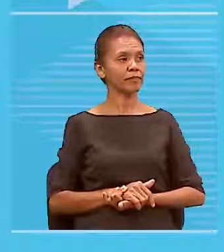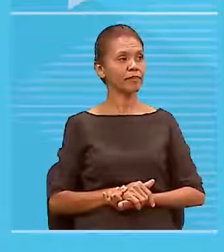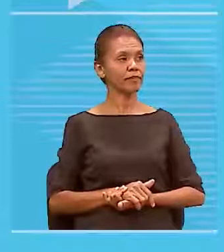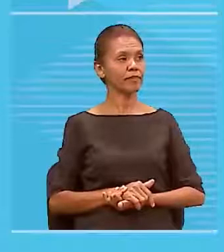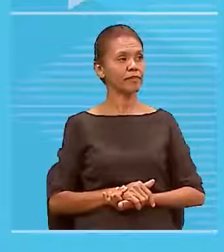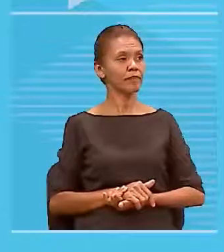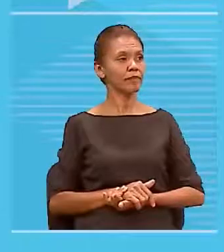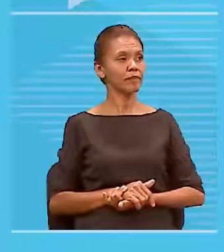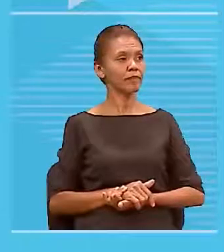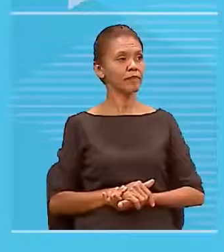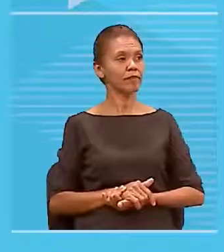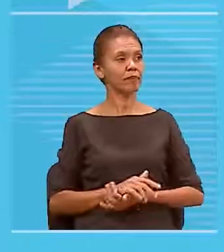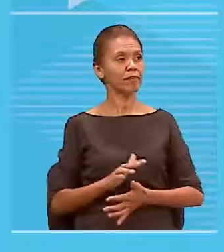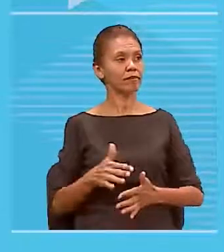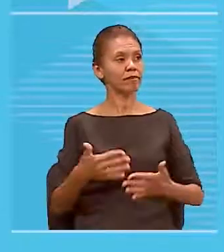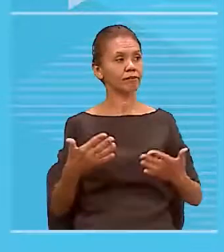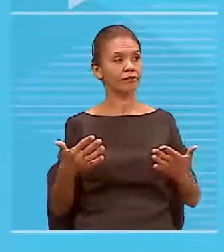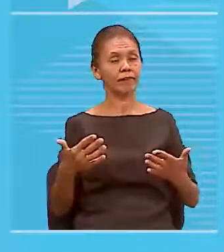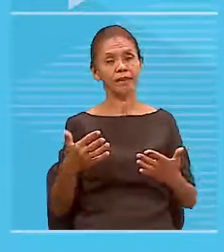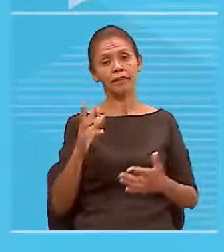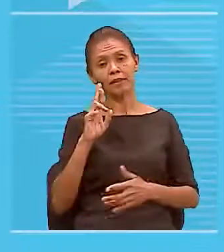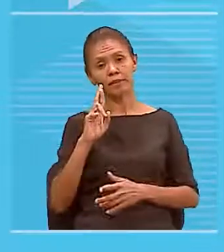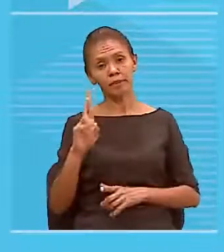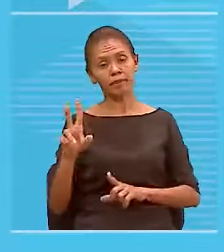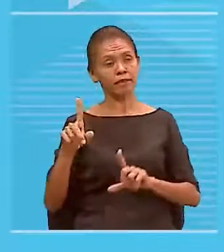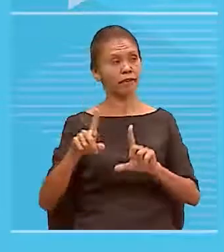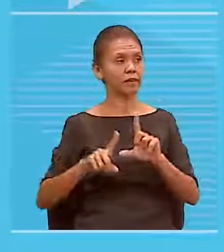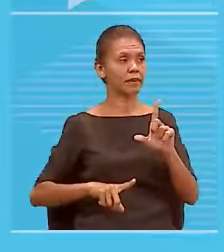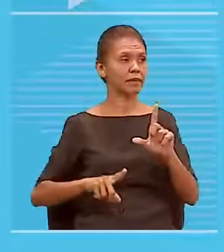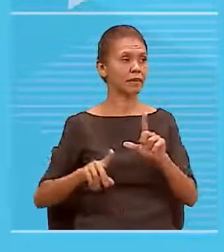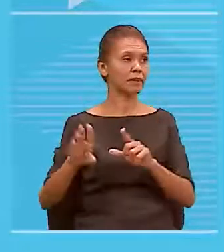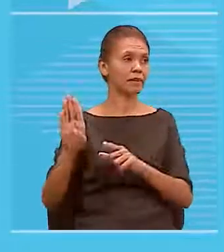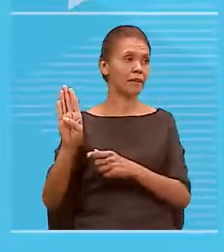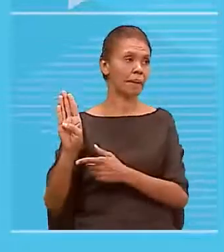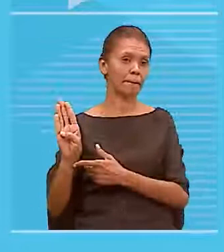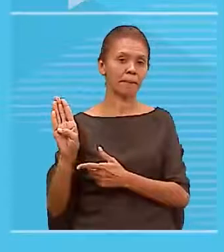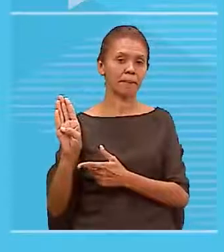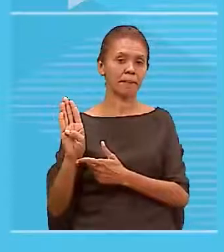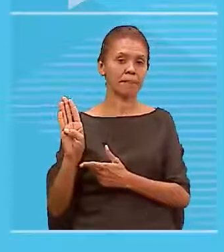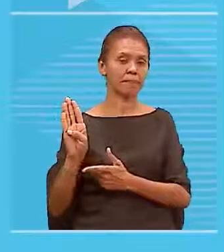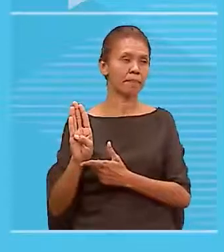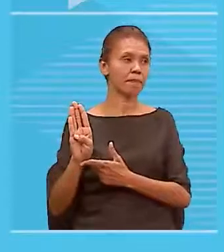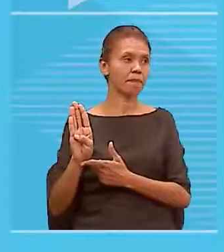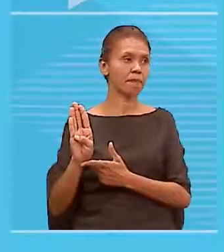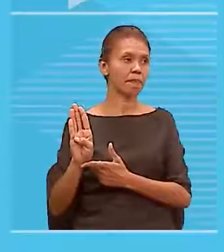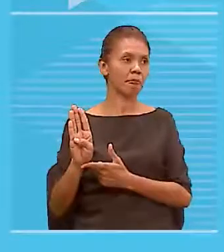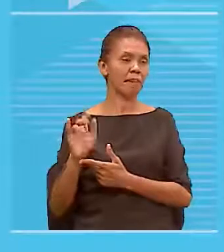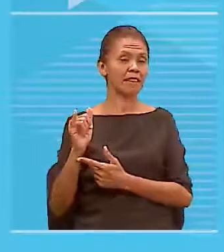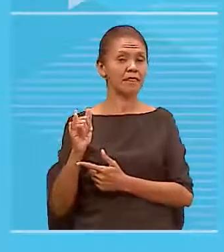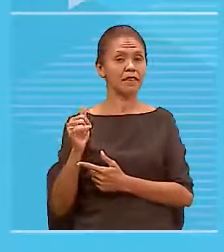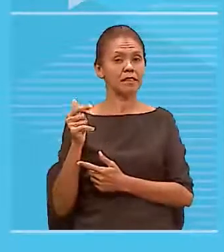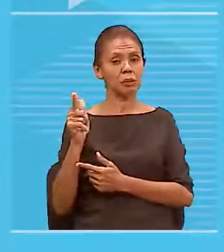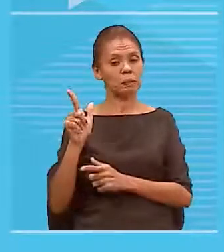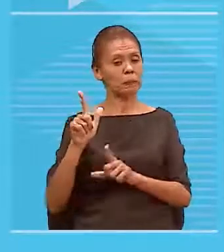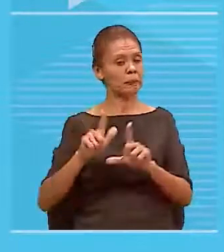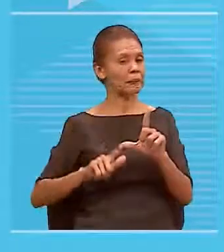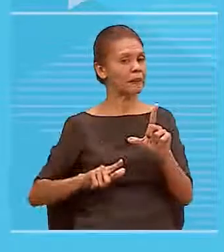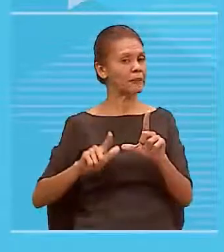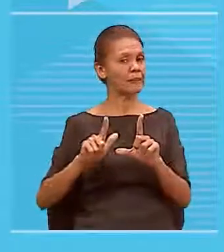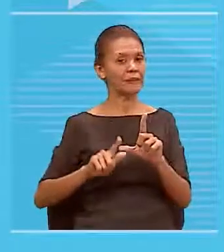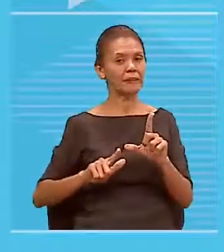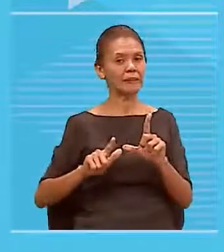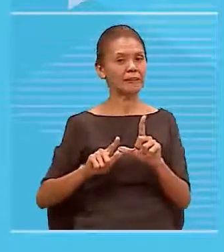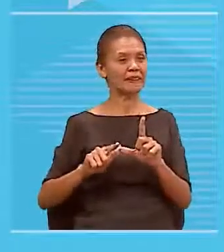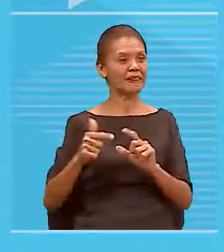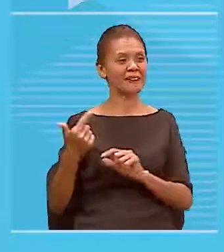indubitavelmente nós iremos marcar a letra B de bolinha se tiver outra letra aí com certeza